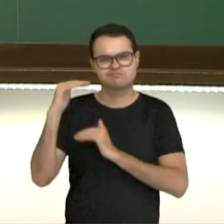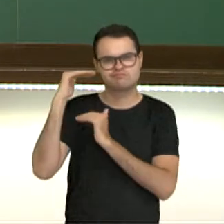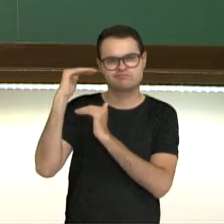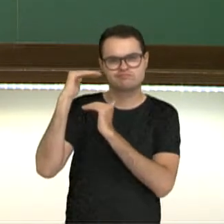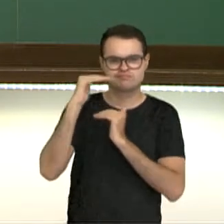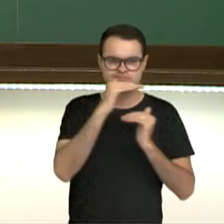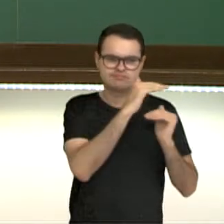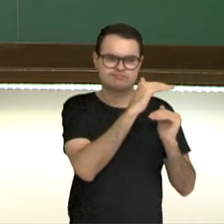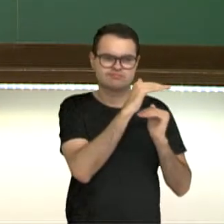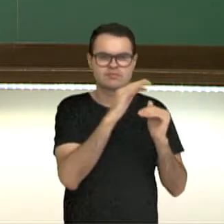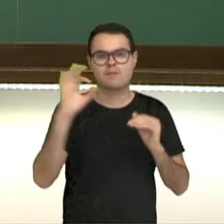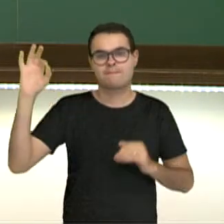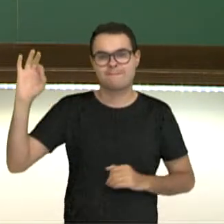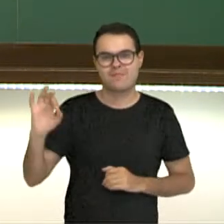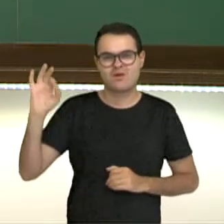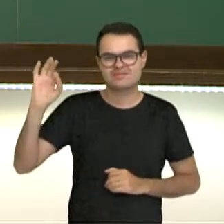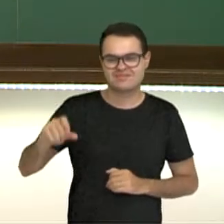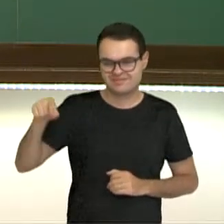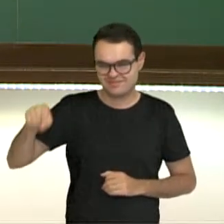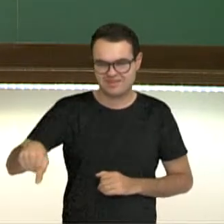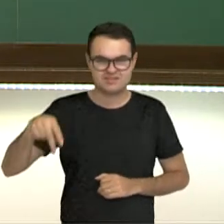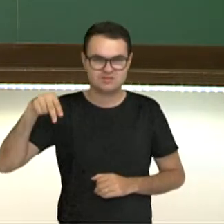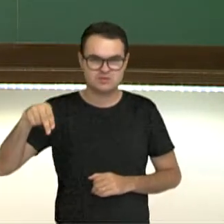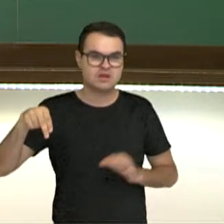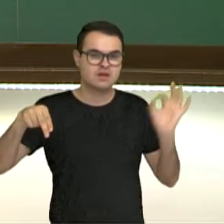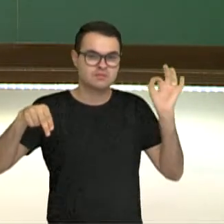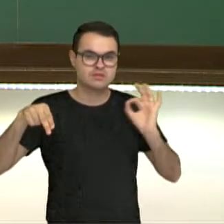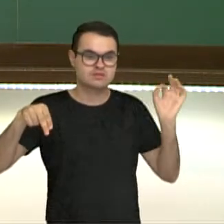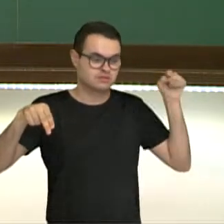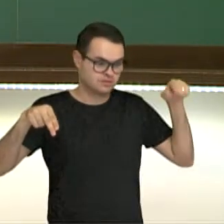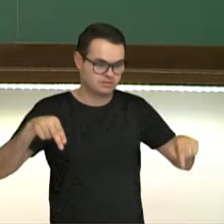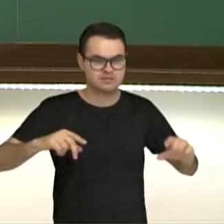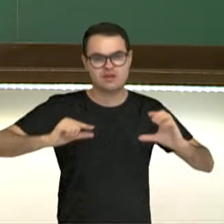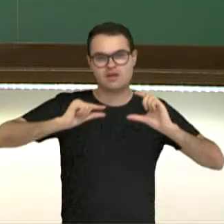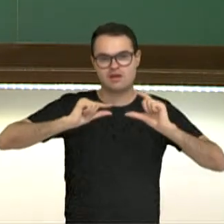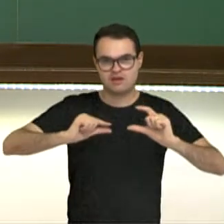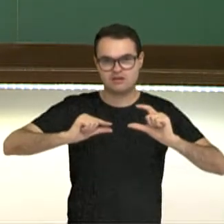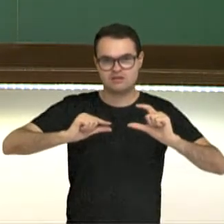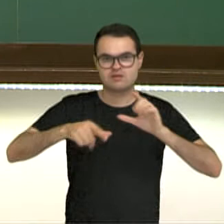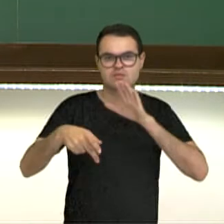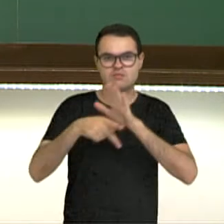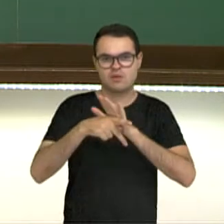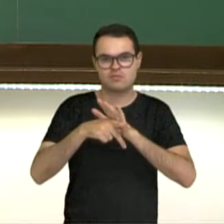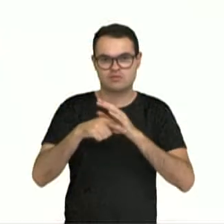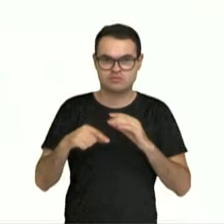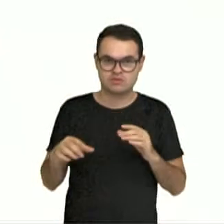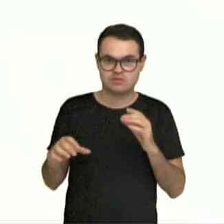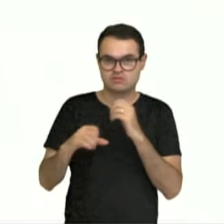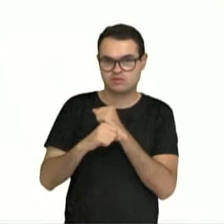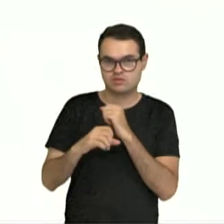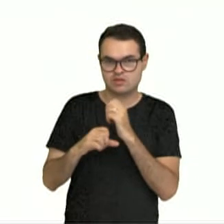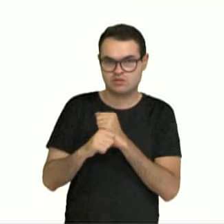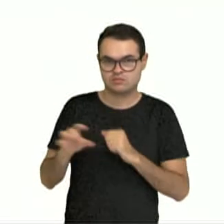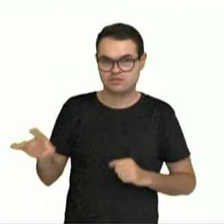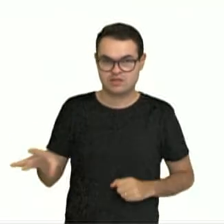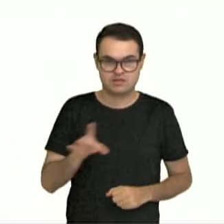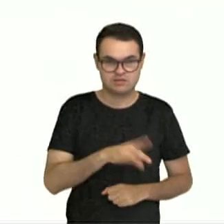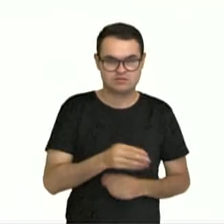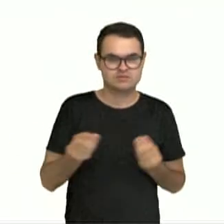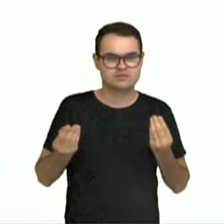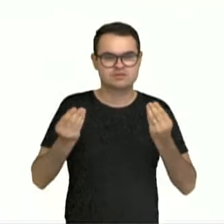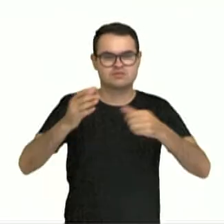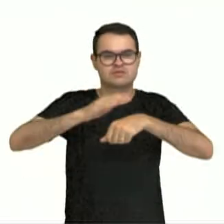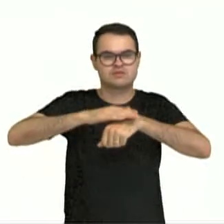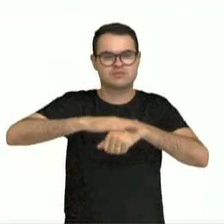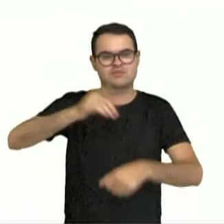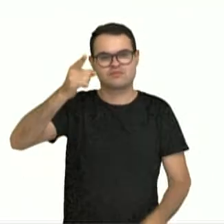qual a porcentagem, ou seja, qual a razão em relação ao total que cada um investiu. Então, eu vou dar mais um tempo